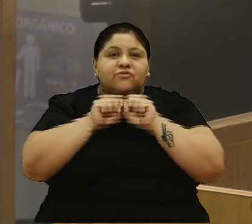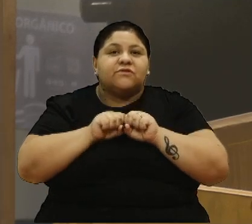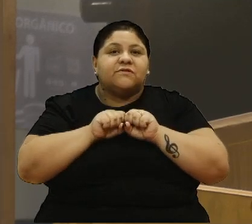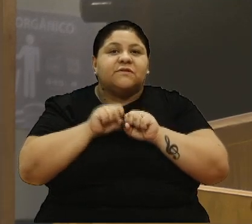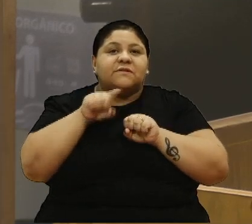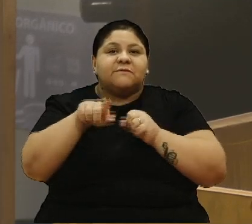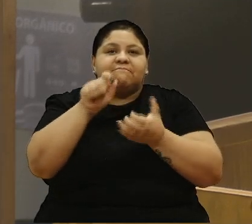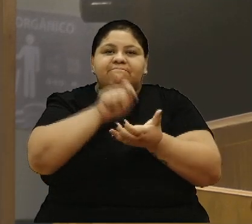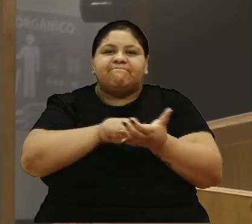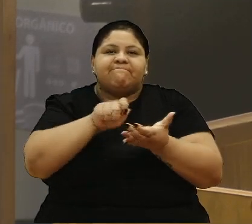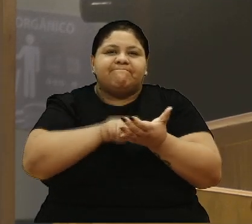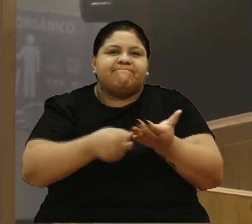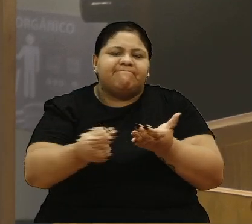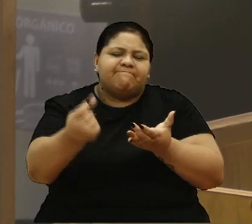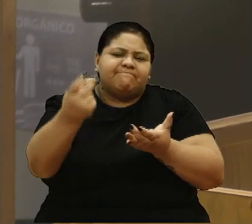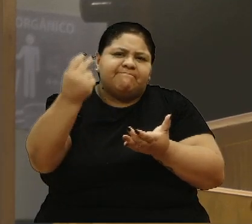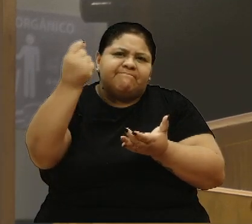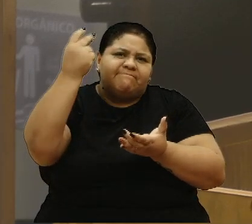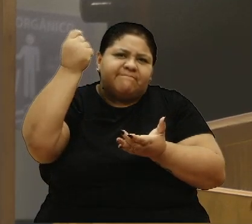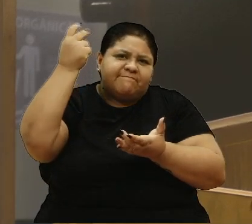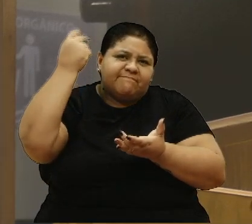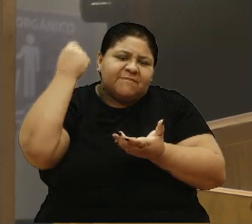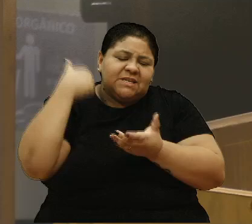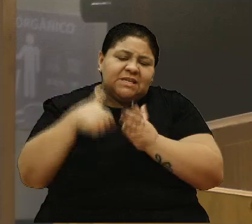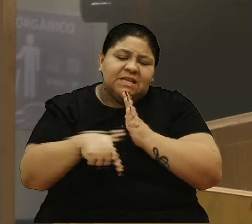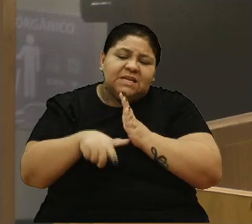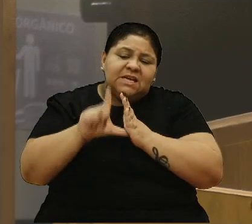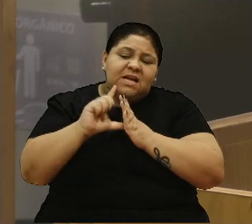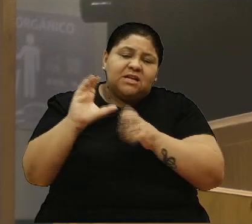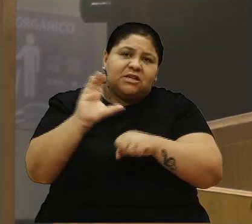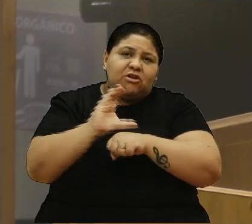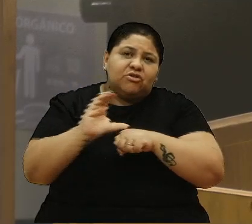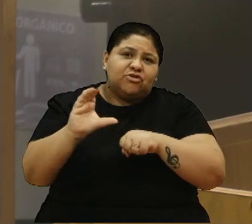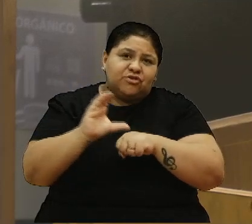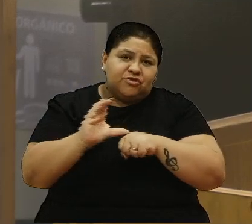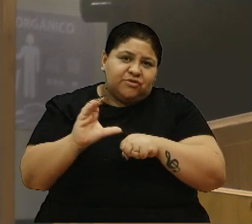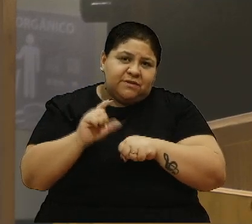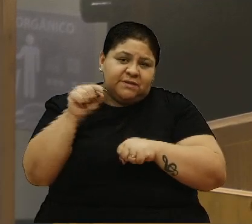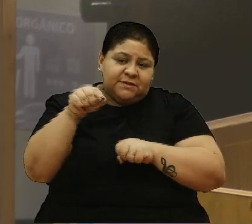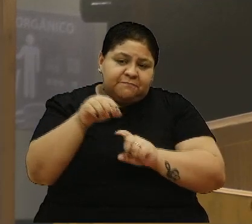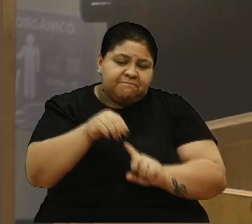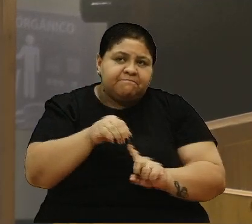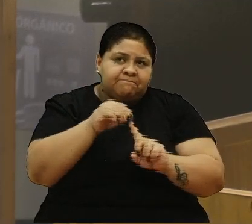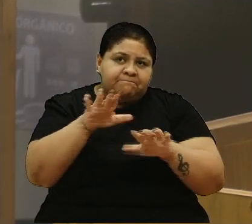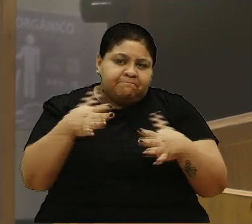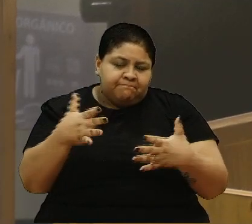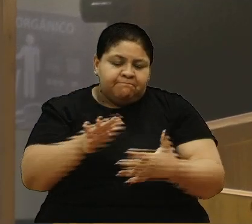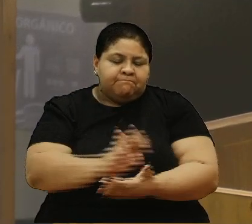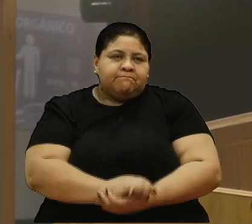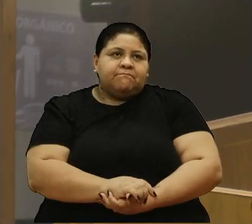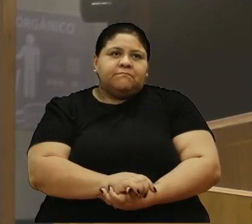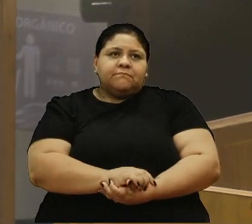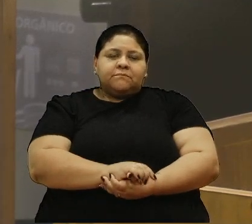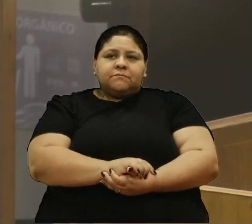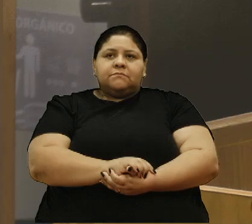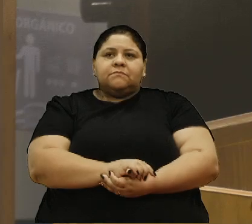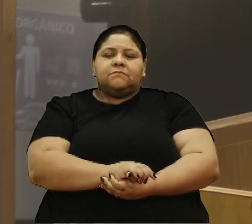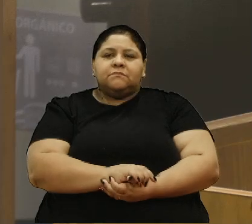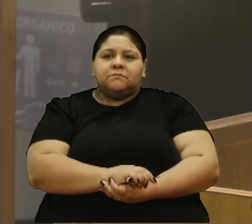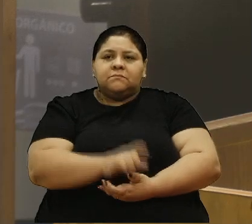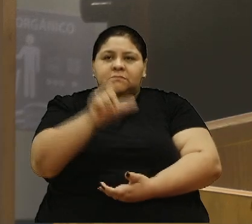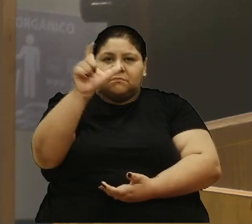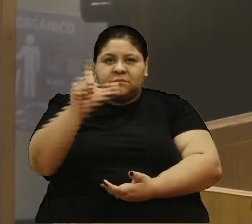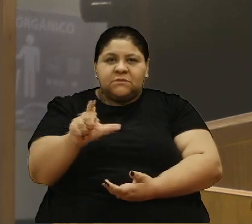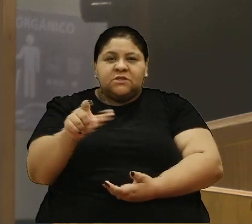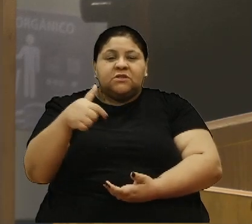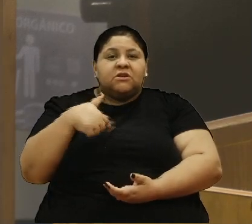escrito há muitos anos atrás, muito antes da nossa Constituição, esse princípio. Então, até mesmo aquele, e